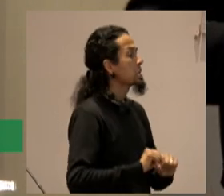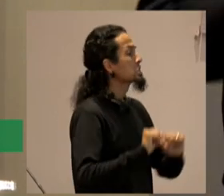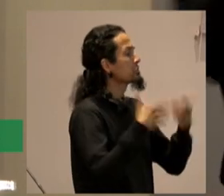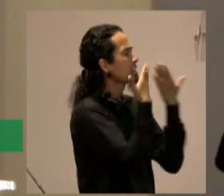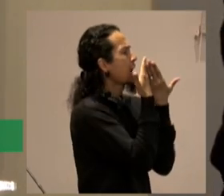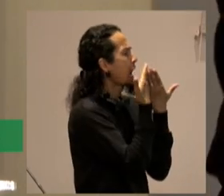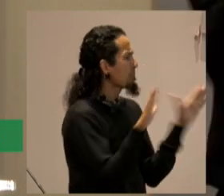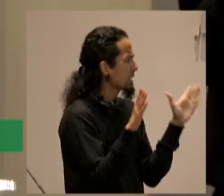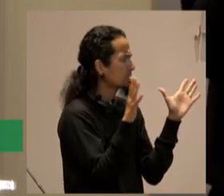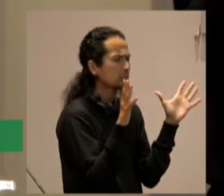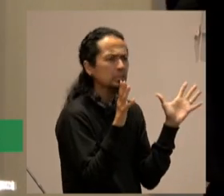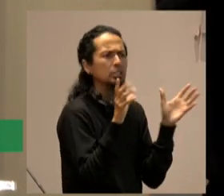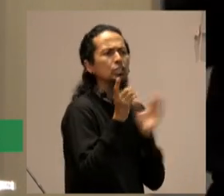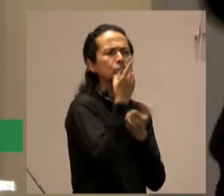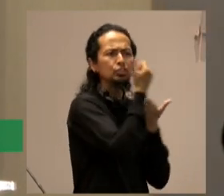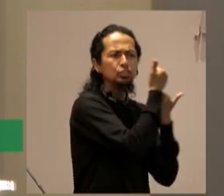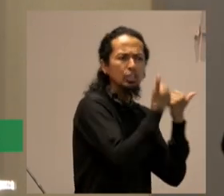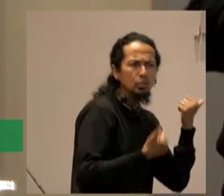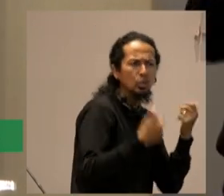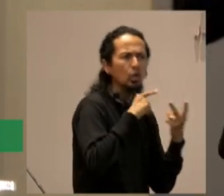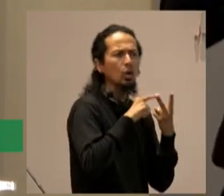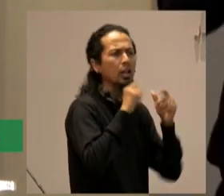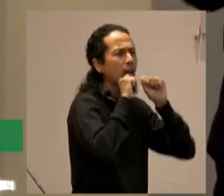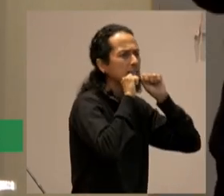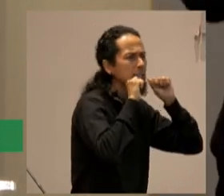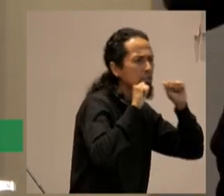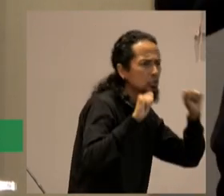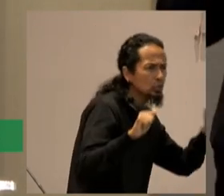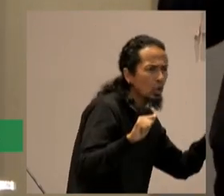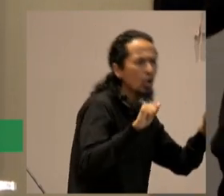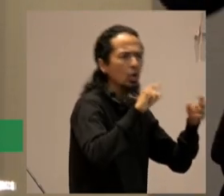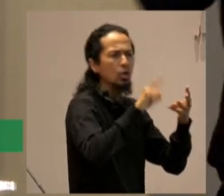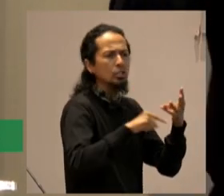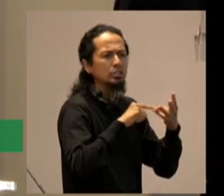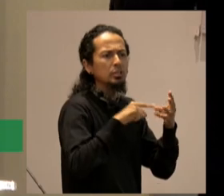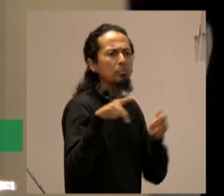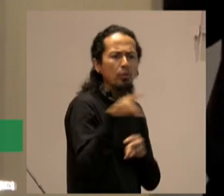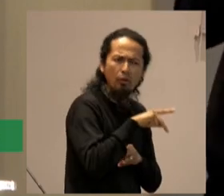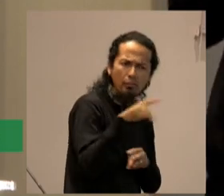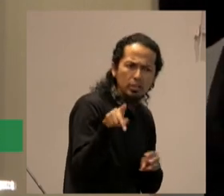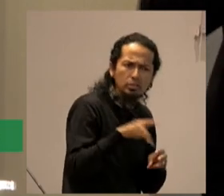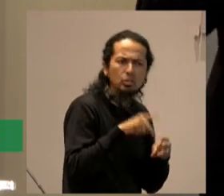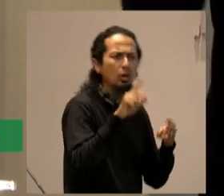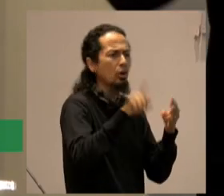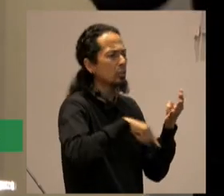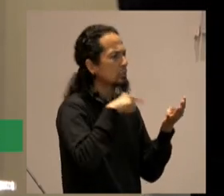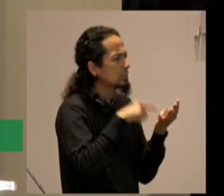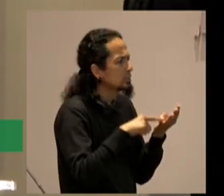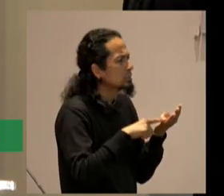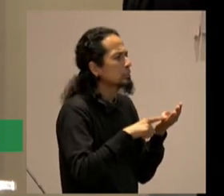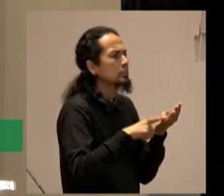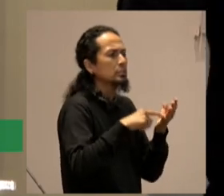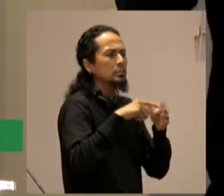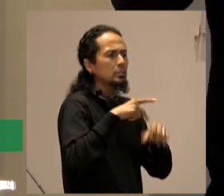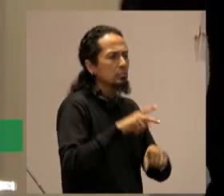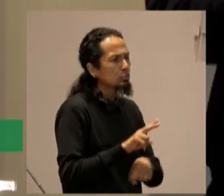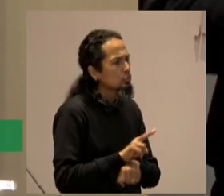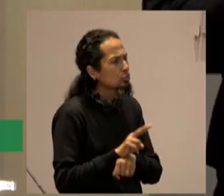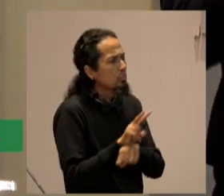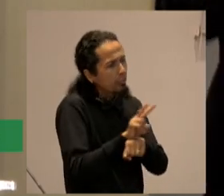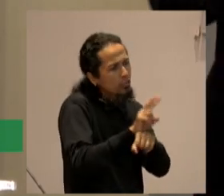de diretores escolares, assessores pedagógicos, professores, especialistas